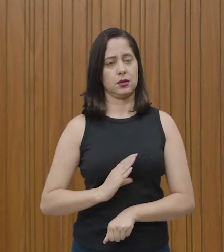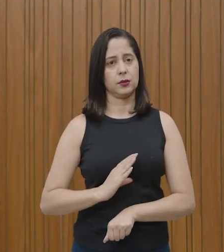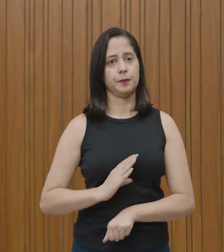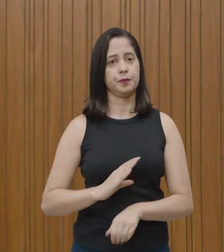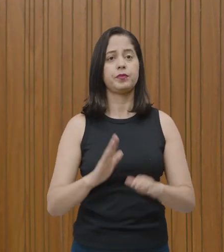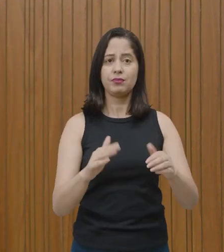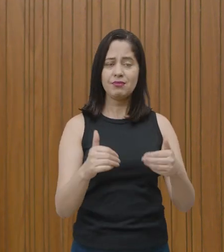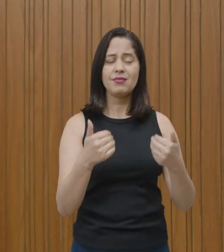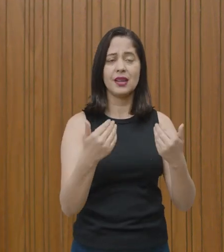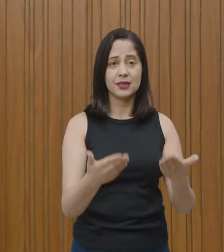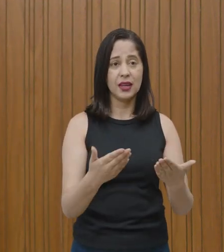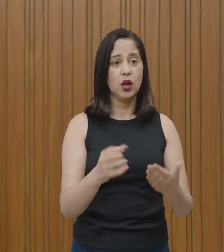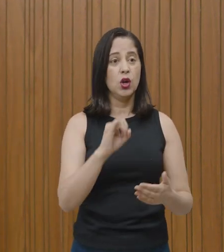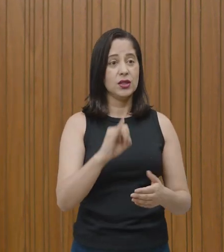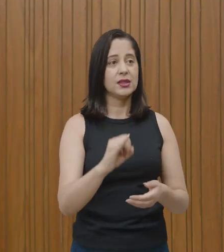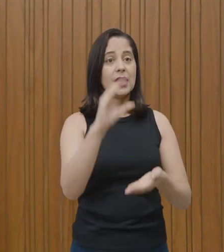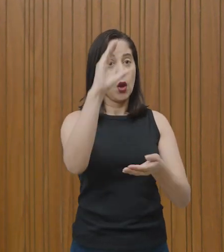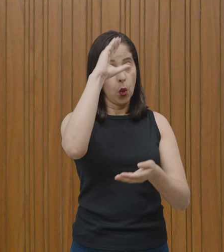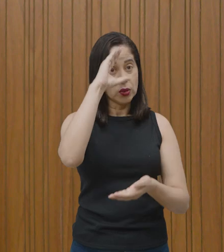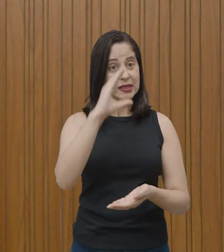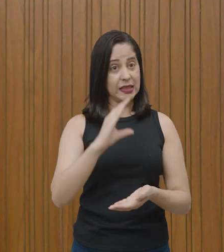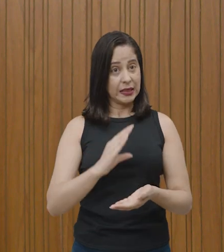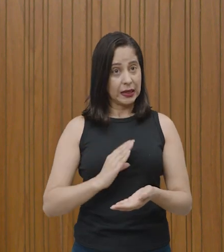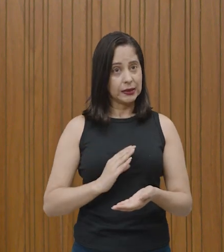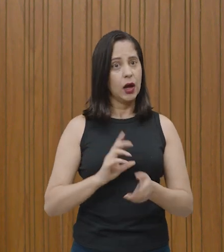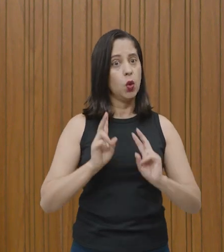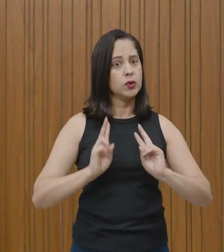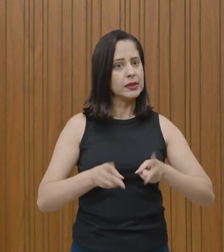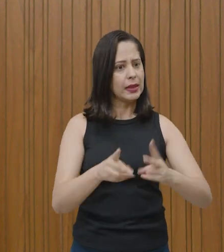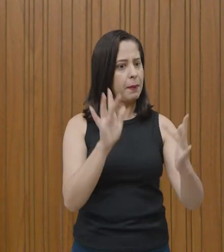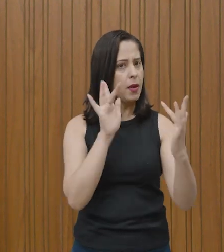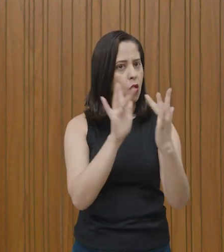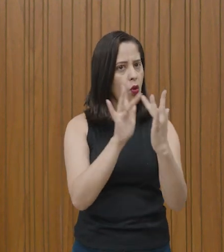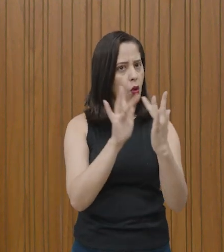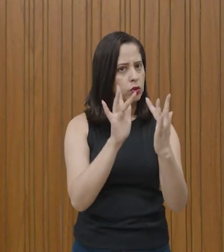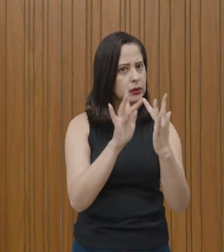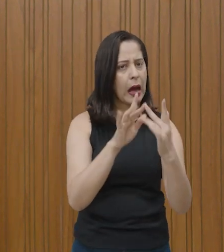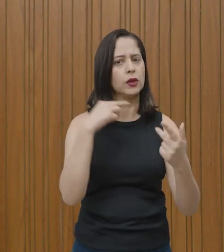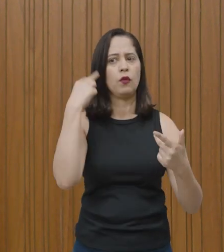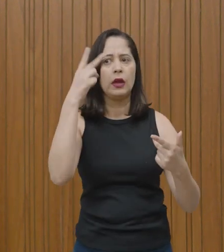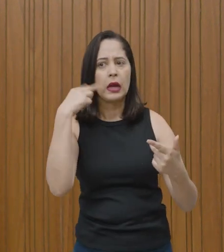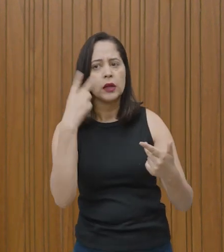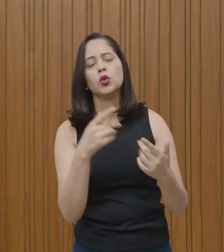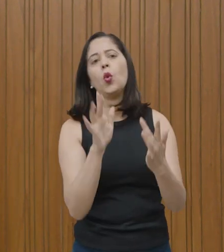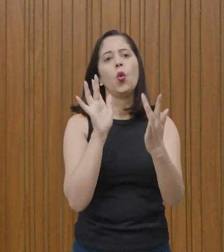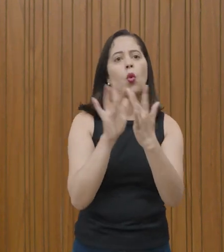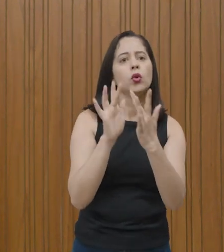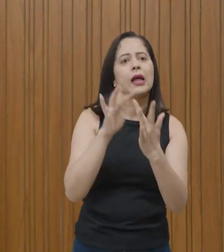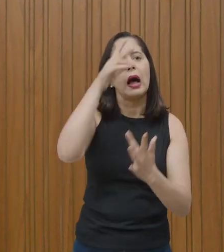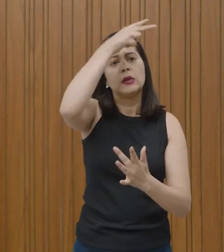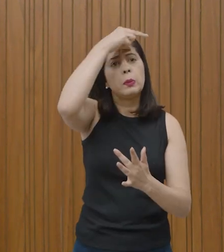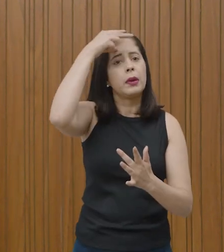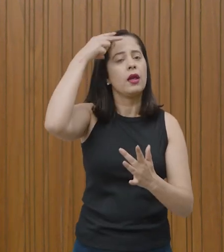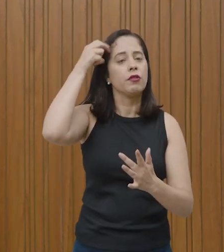o principal dessa relação, né? Então, quando ele está mais perto do legislativo, do